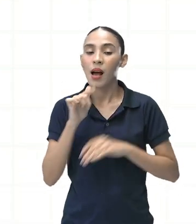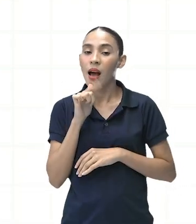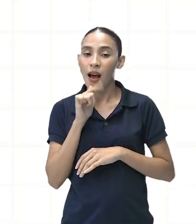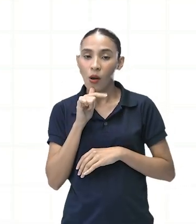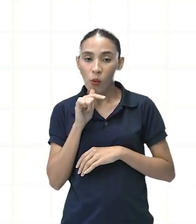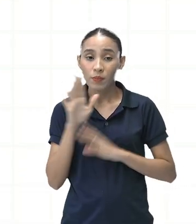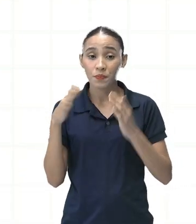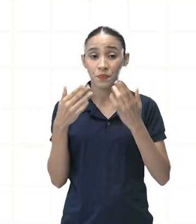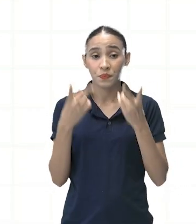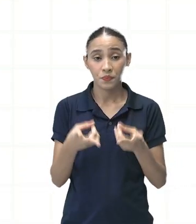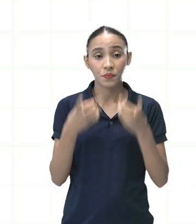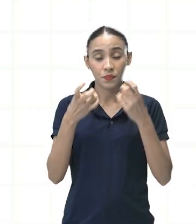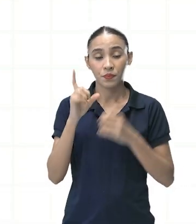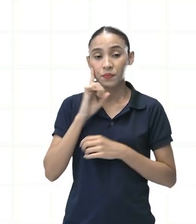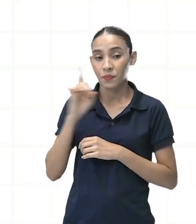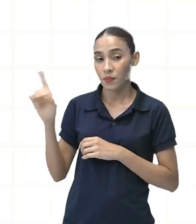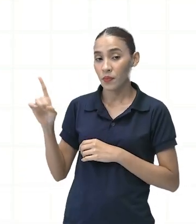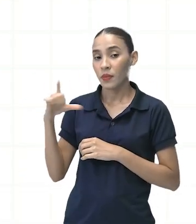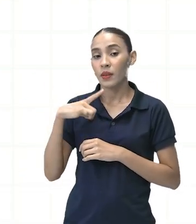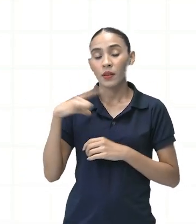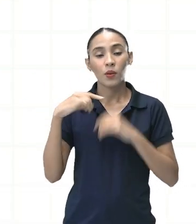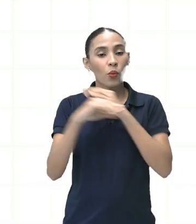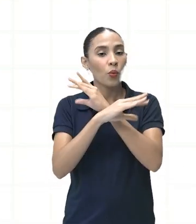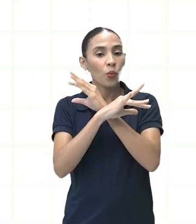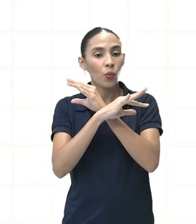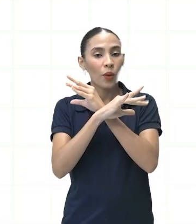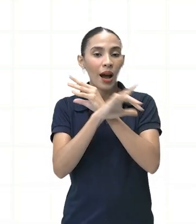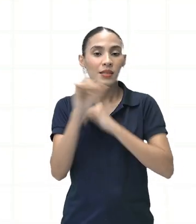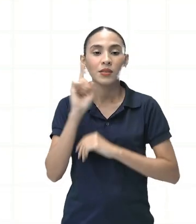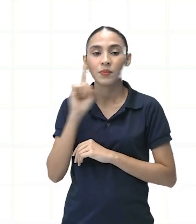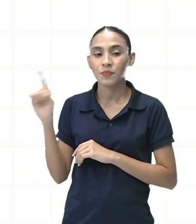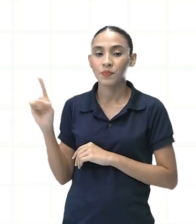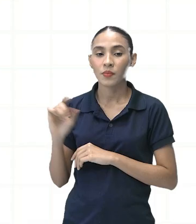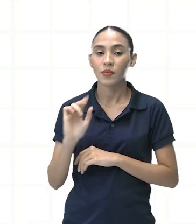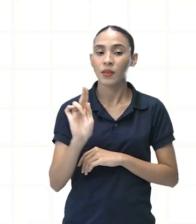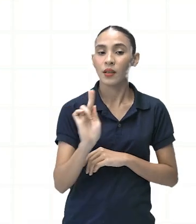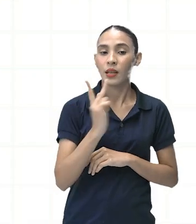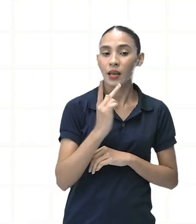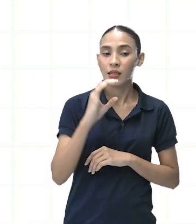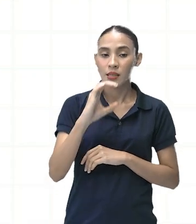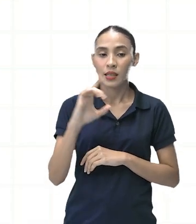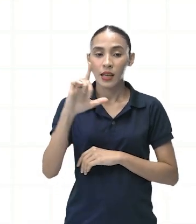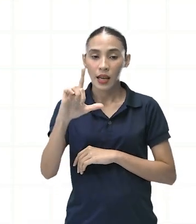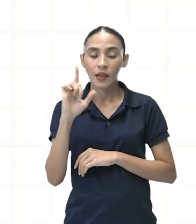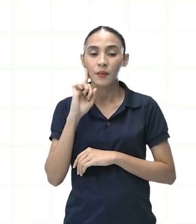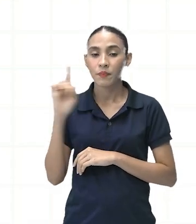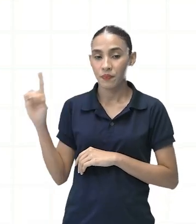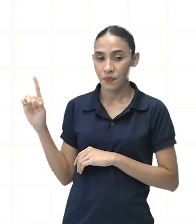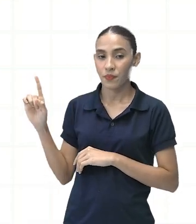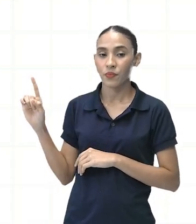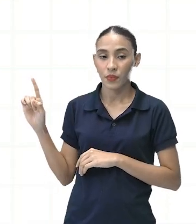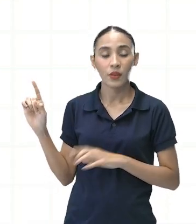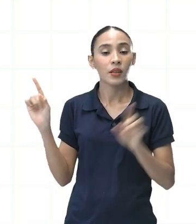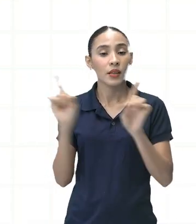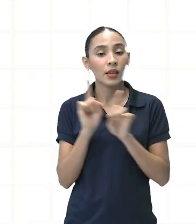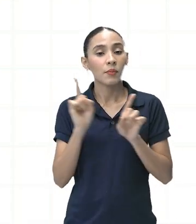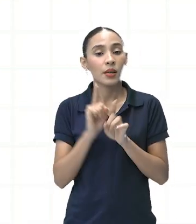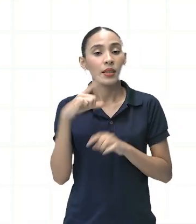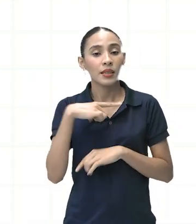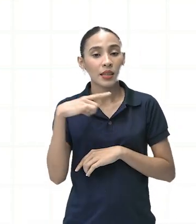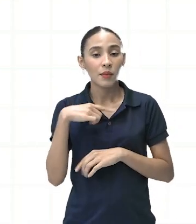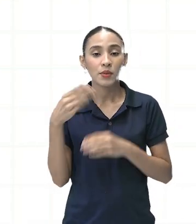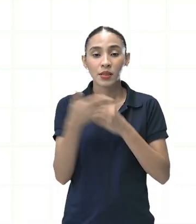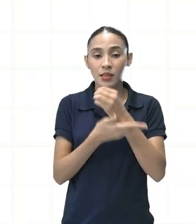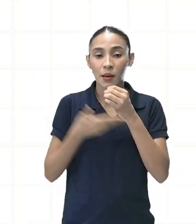Vamos observar. Nós temos um ácido representado aqui, o HCl, o ácido clorídrico, e temos